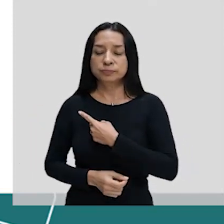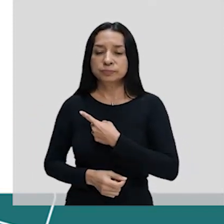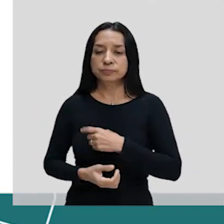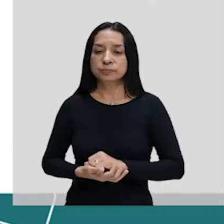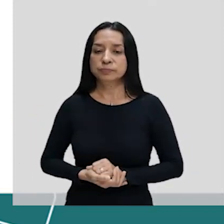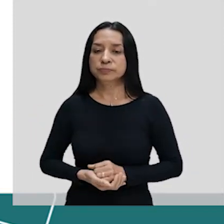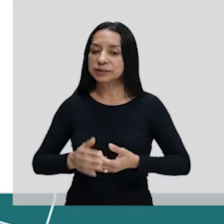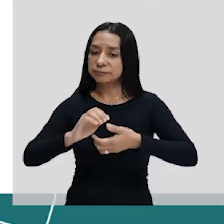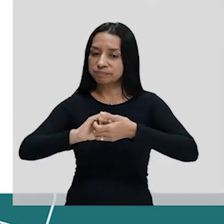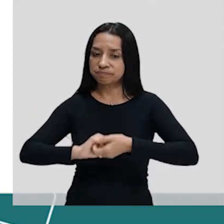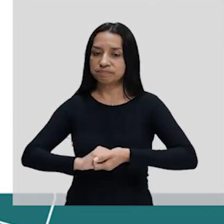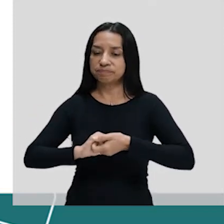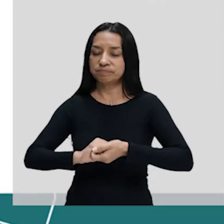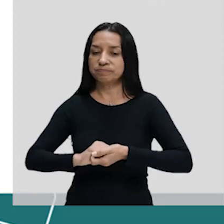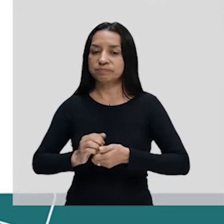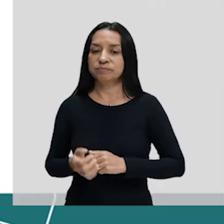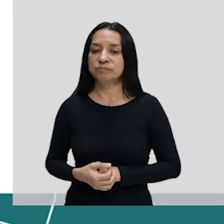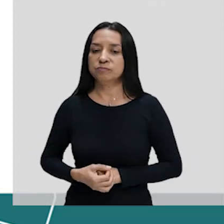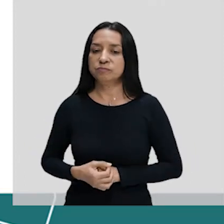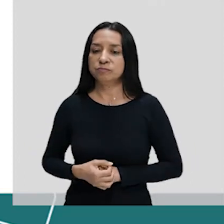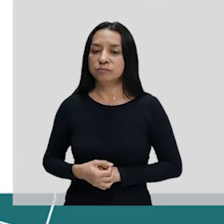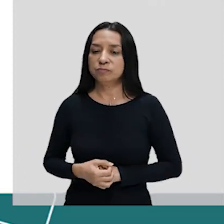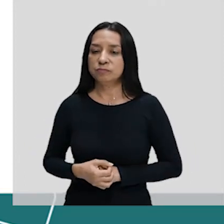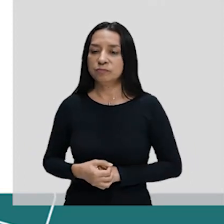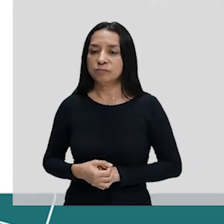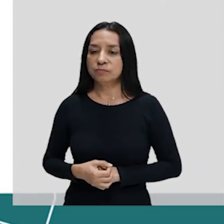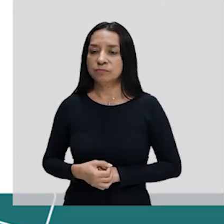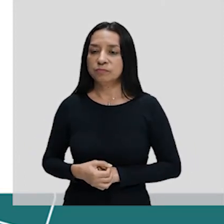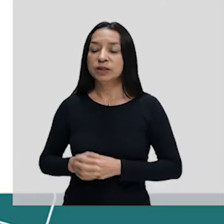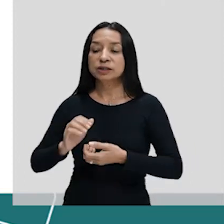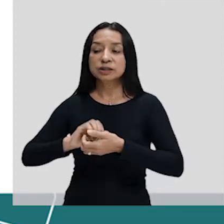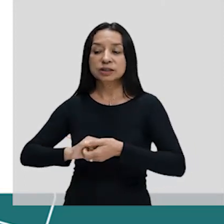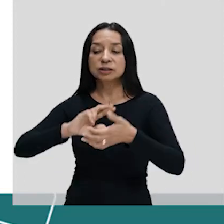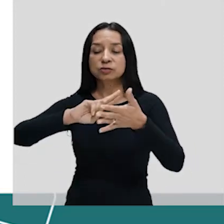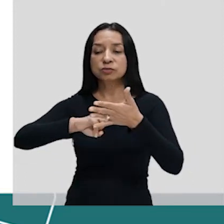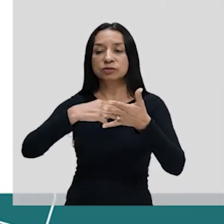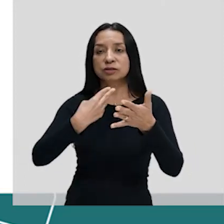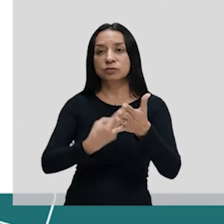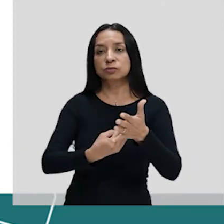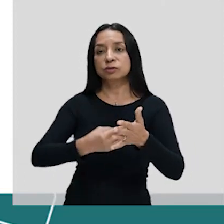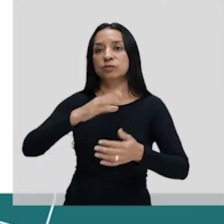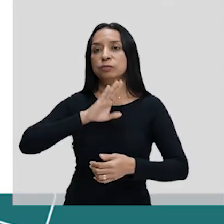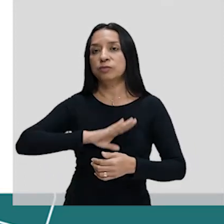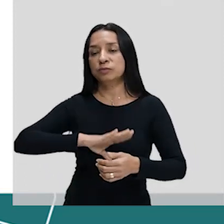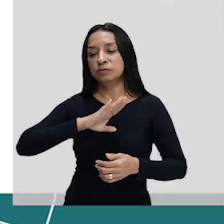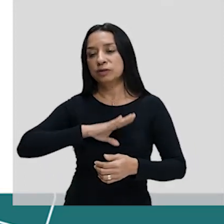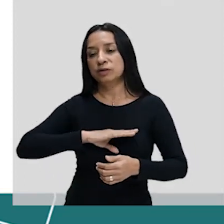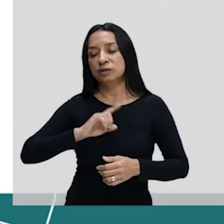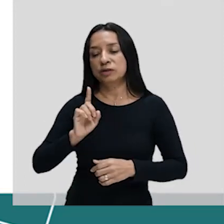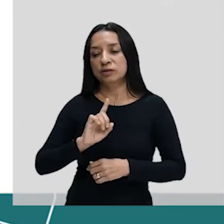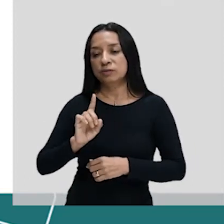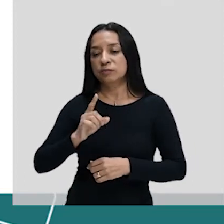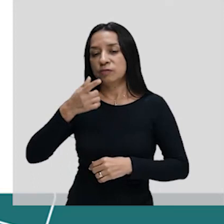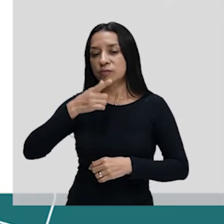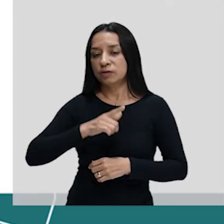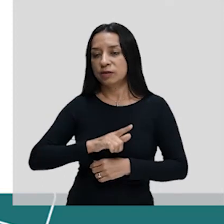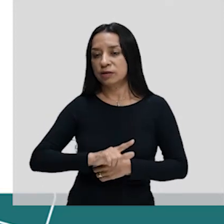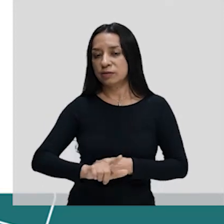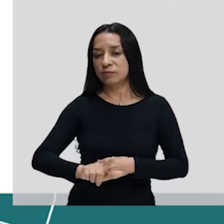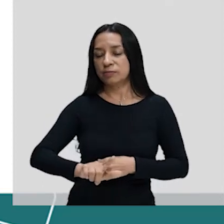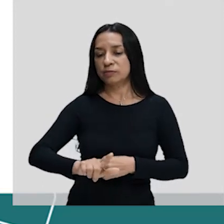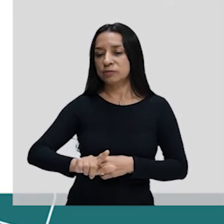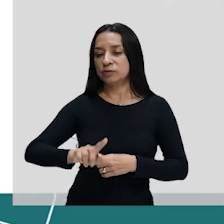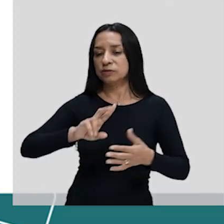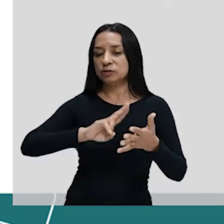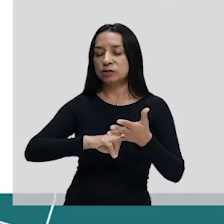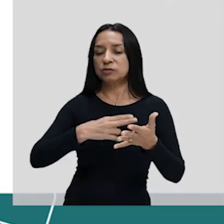saludos em espanhol e saudações traduzindo em português. Eu não vou repetir as traduções,